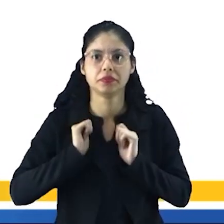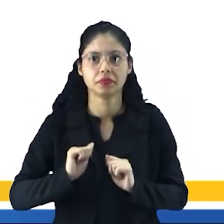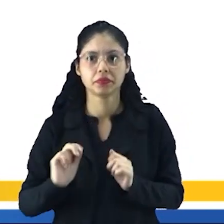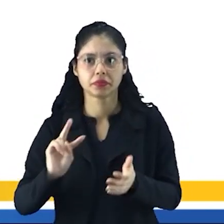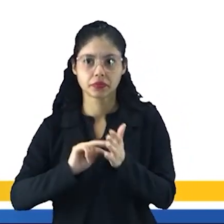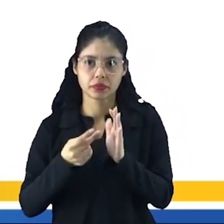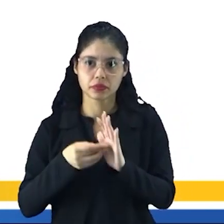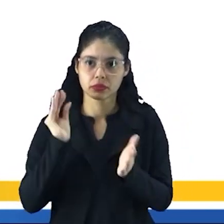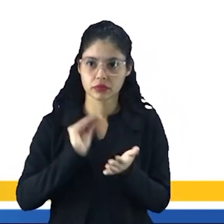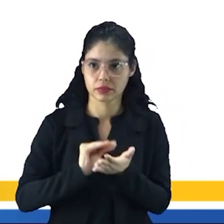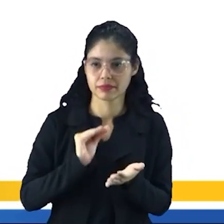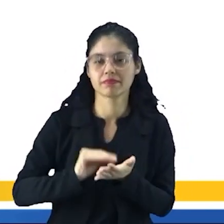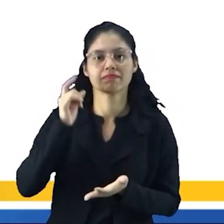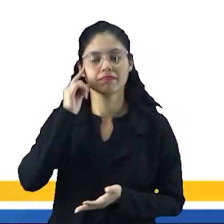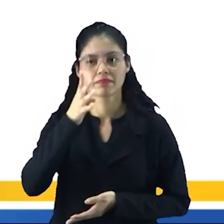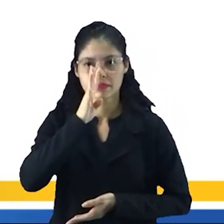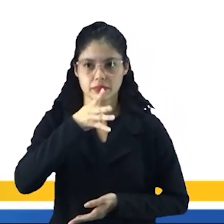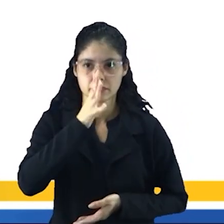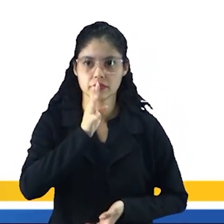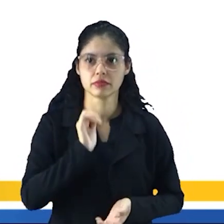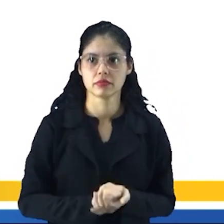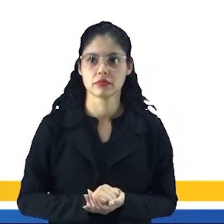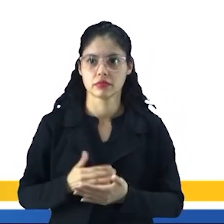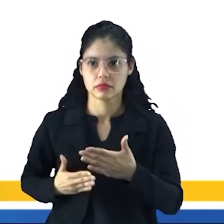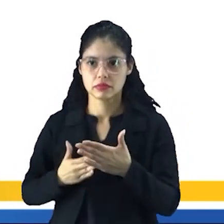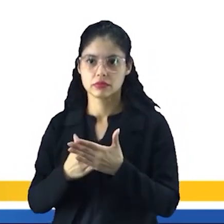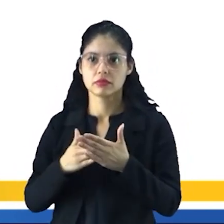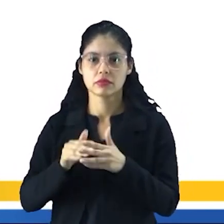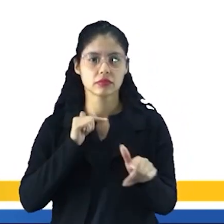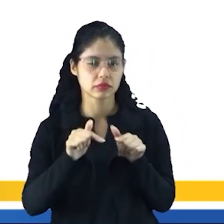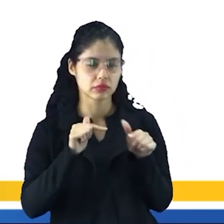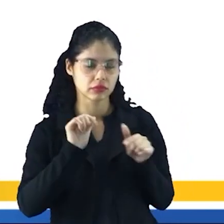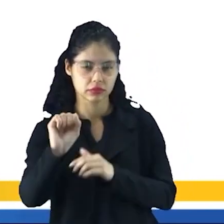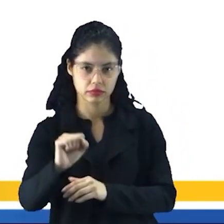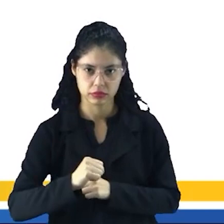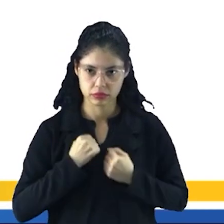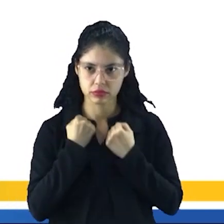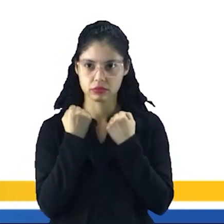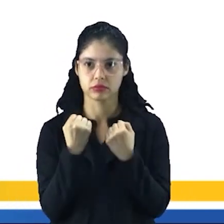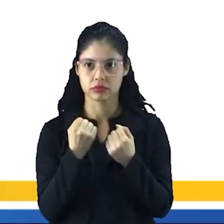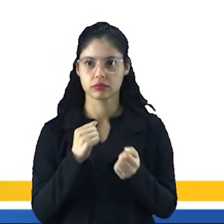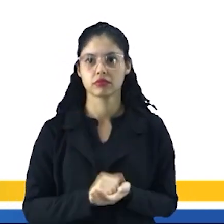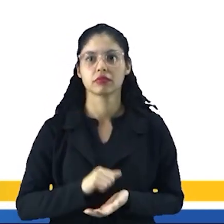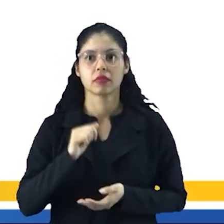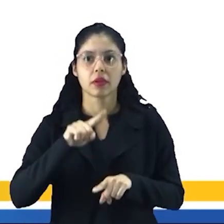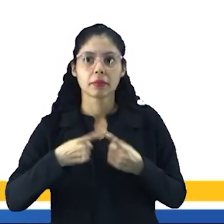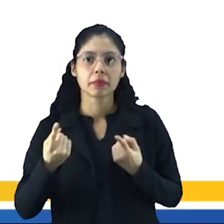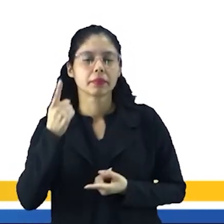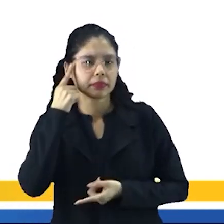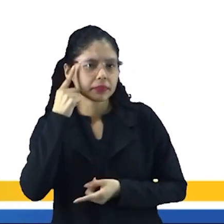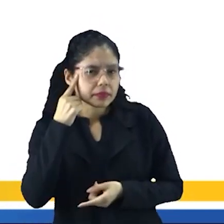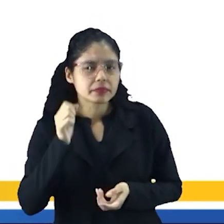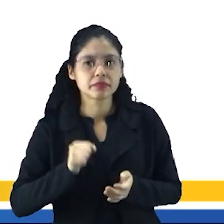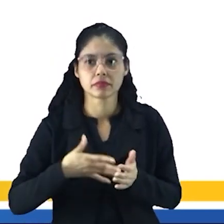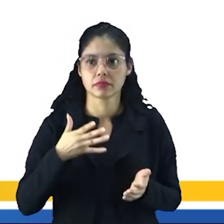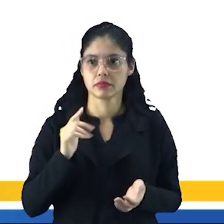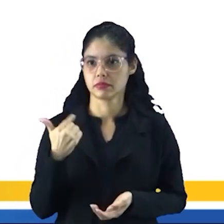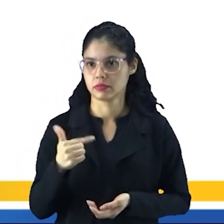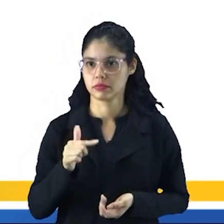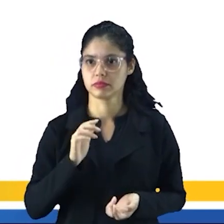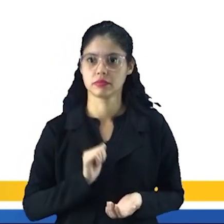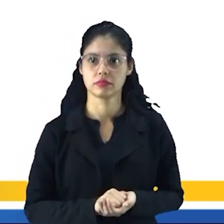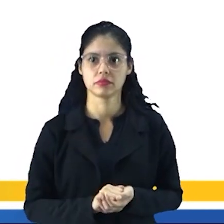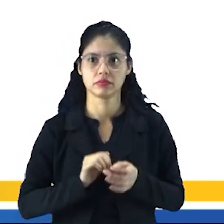pode significar a falta de pensamento crítico, que se limita a trabalhar com força, mas sem pensar